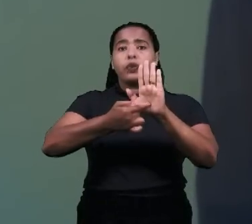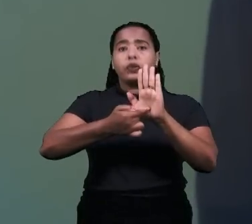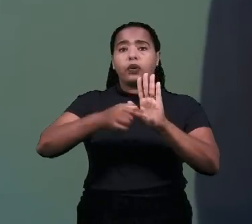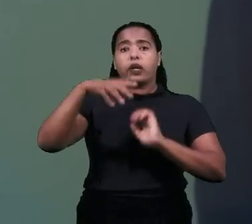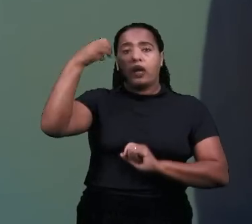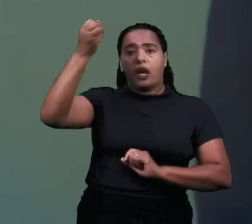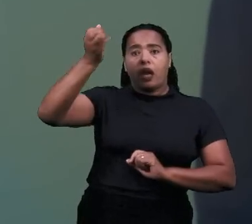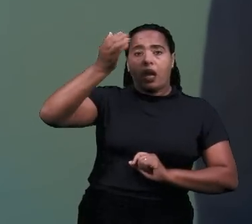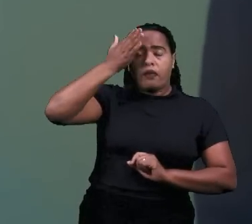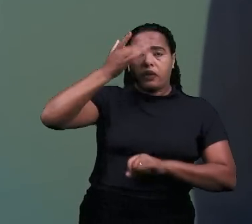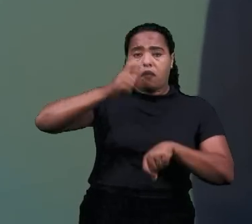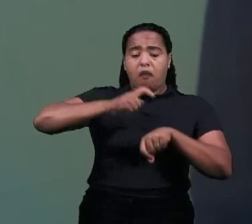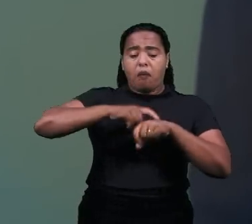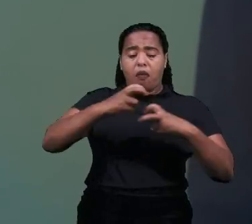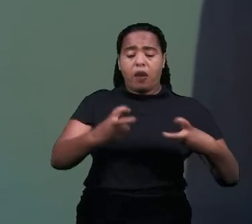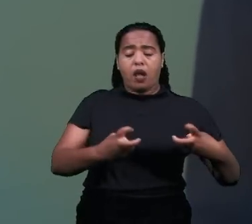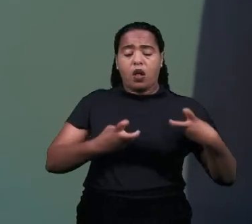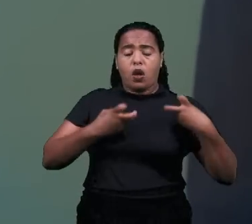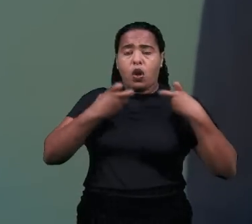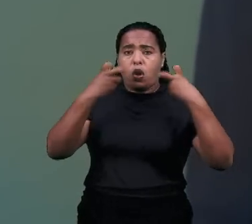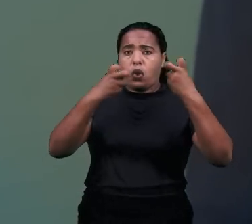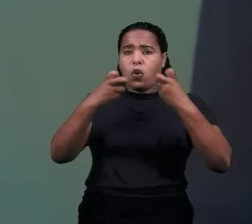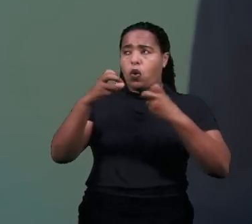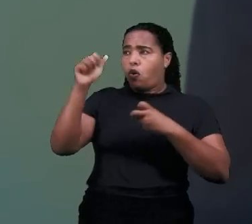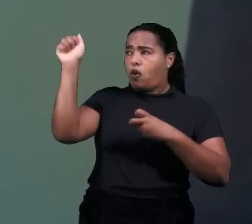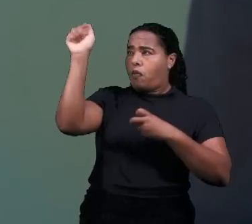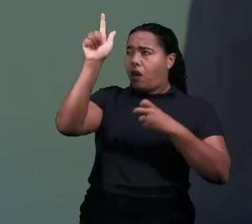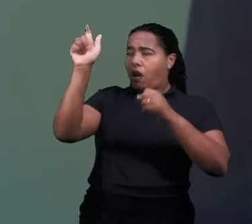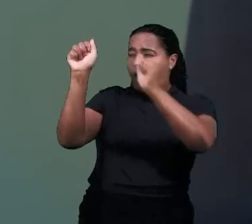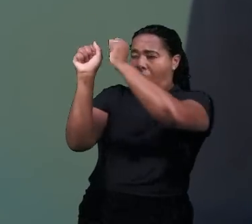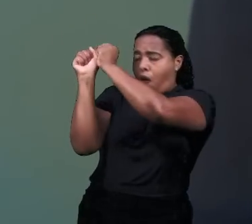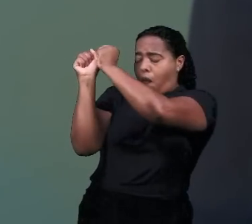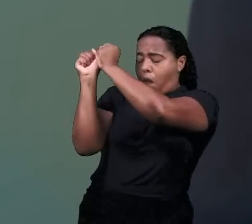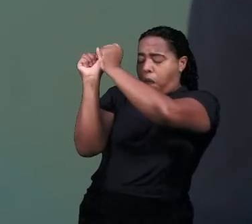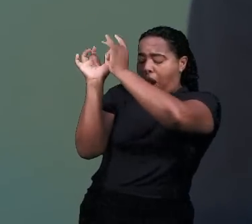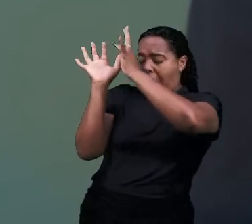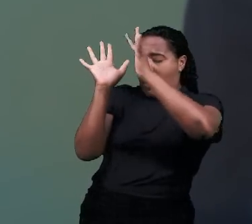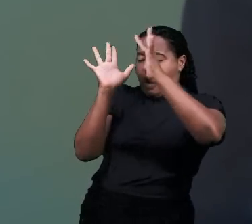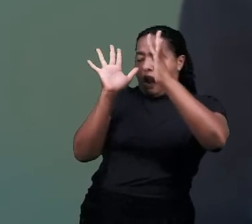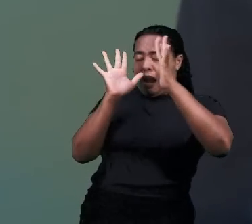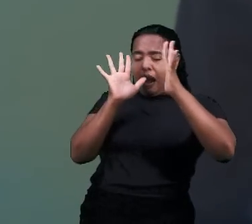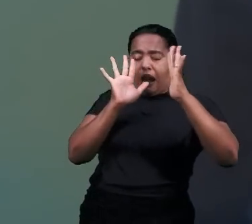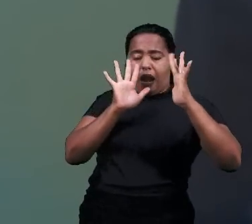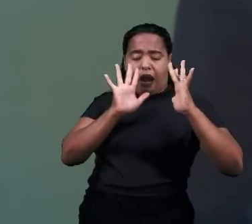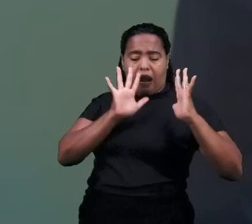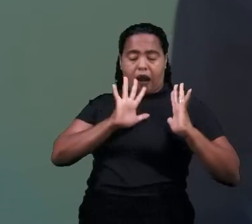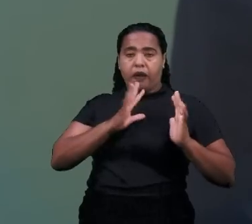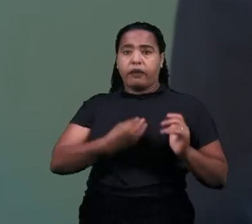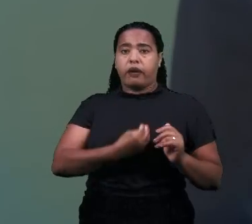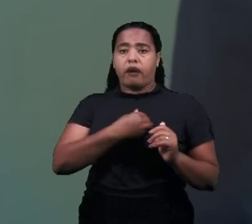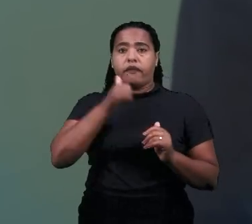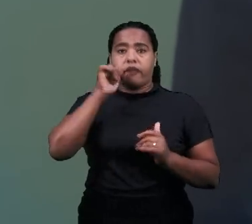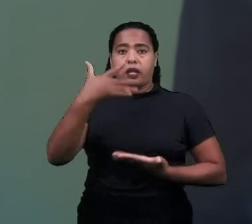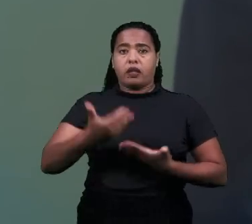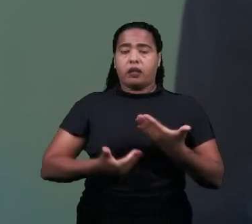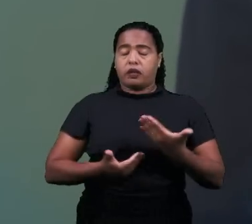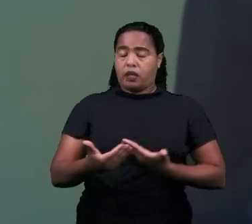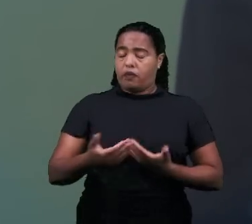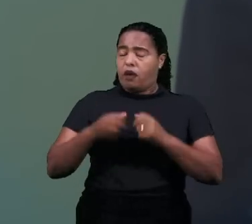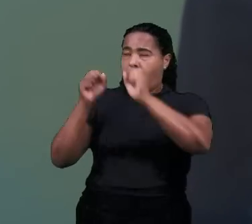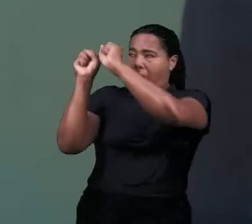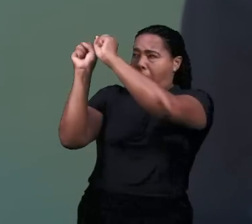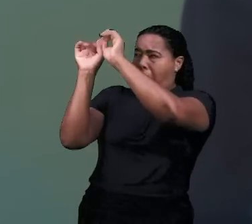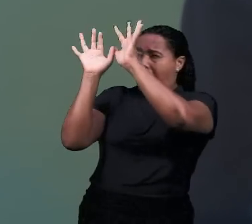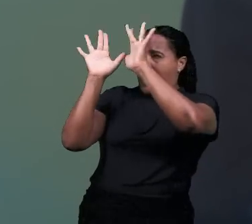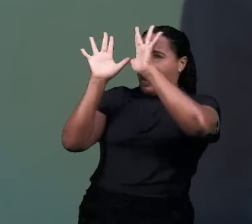clamor, uma luz forte resplandecia sobre todas as irmãs. Amém. E essa luz trazia para todas